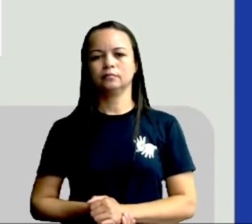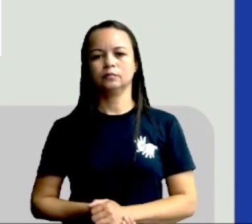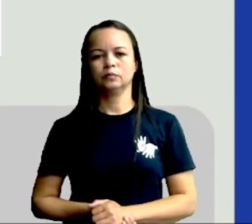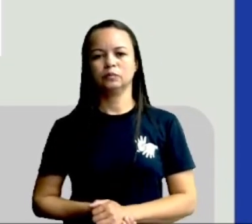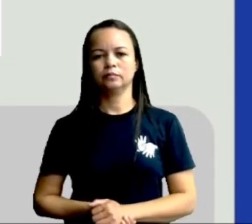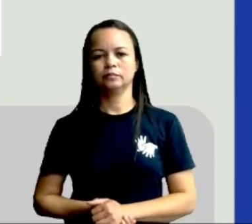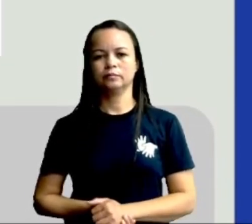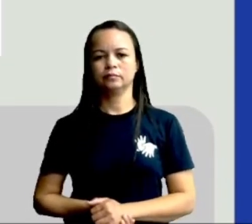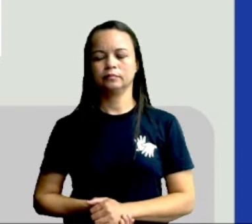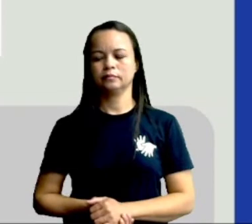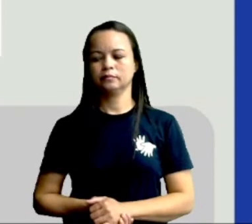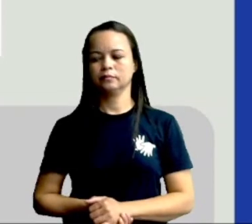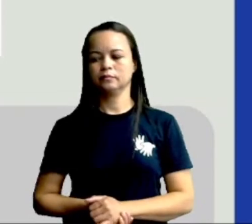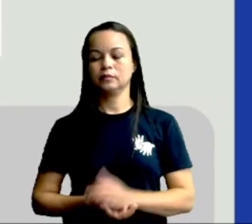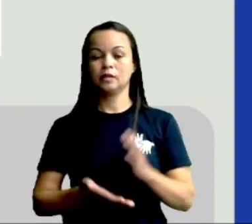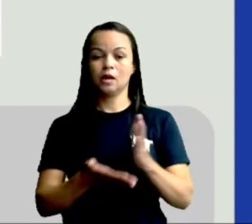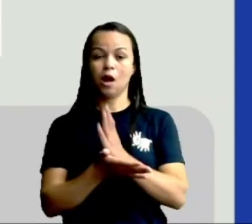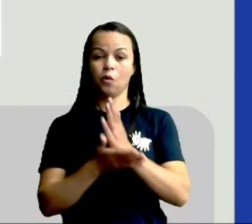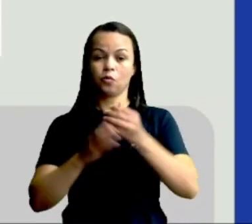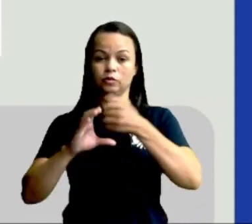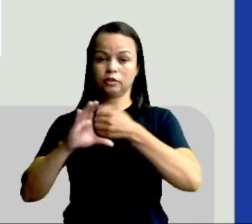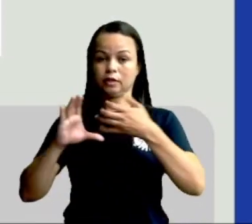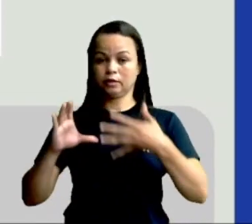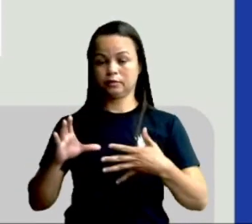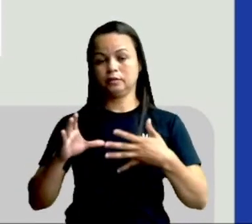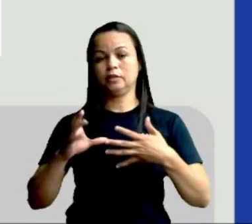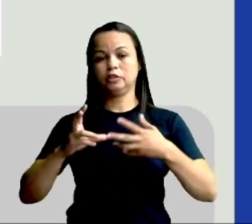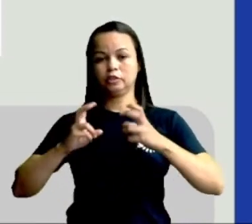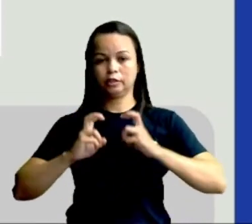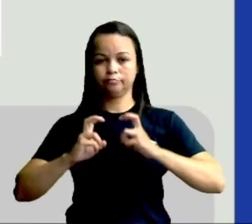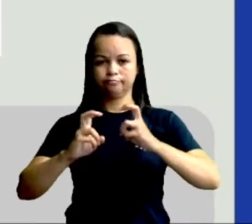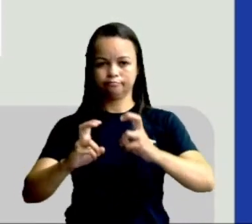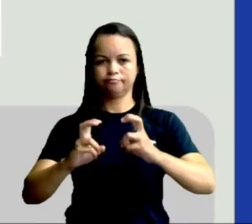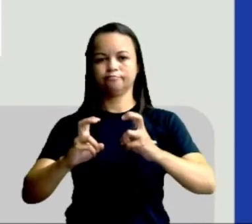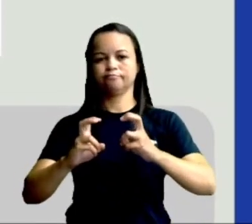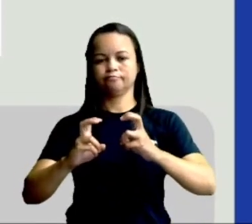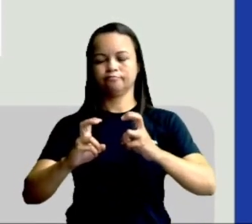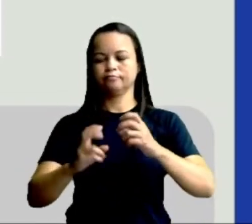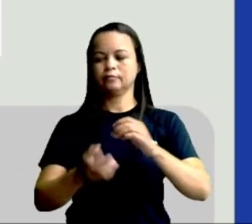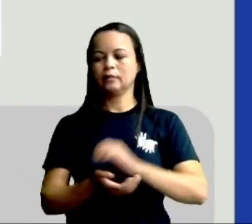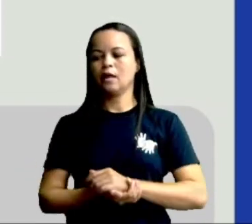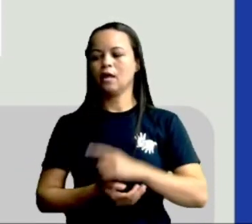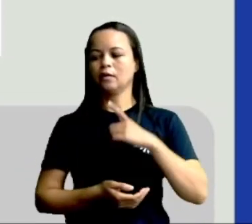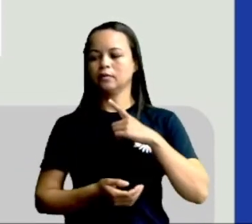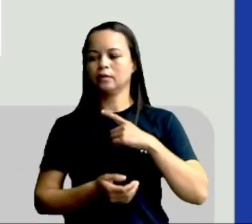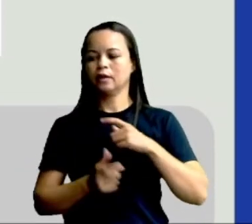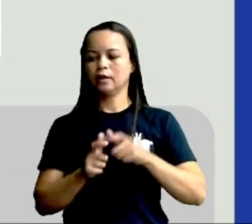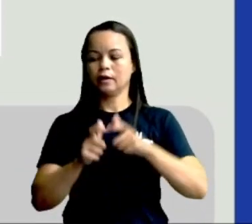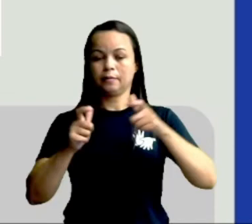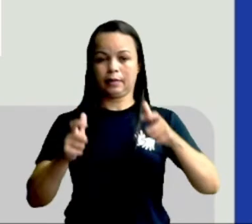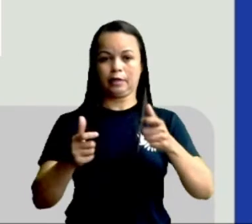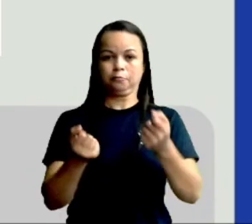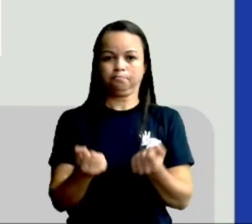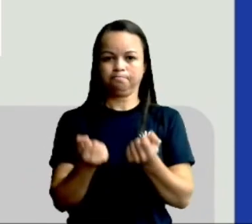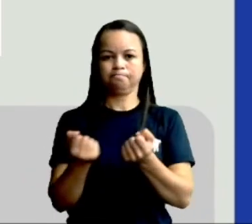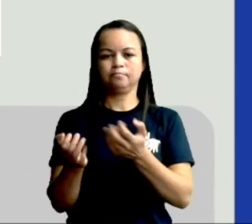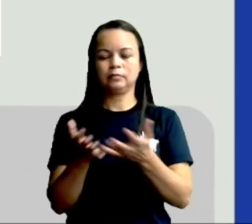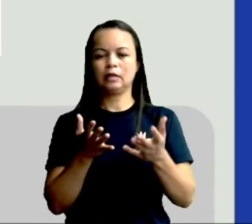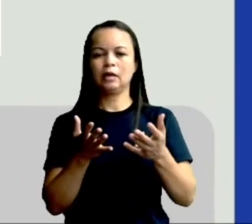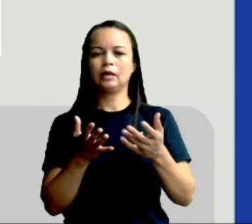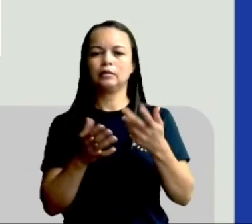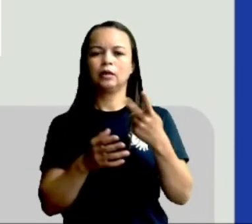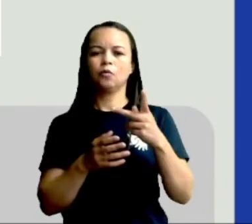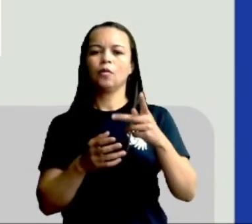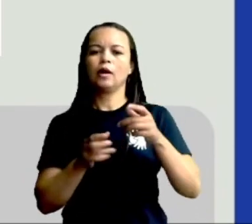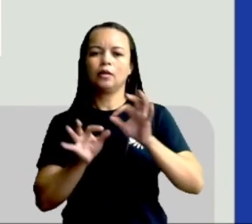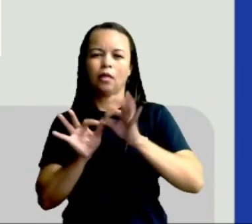Vamos passar aqui algumas características do transporte ferroviário. Temos grande capacidade de carga, adequado para